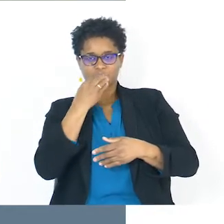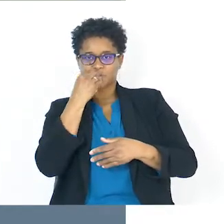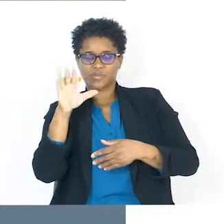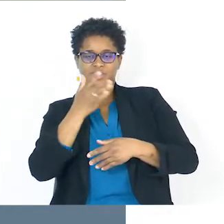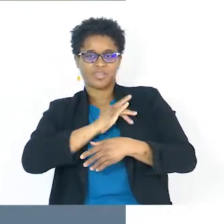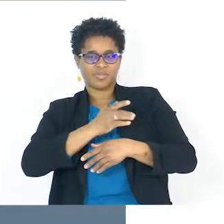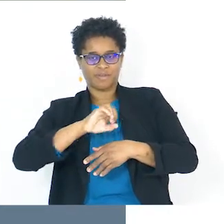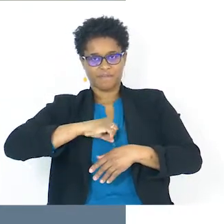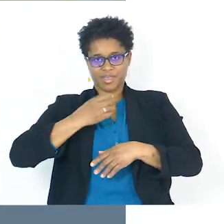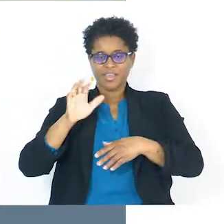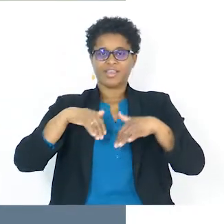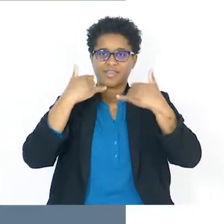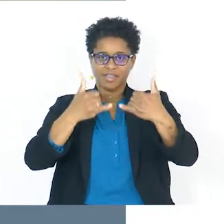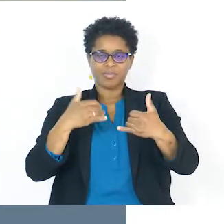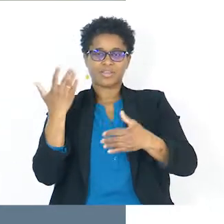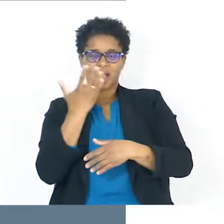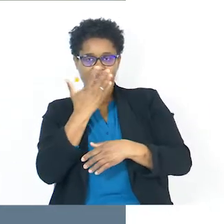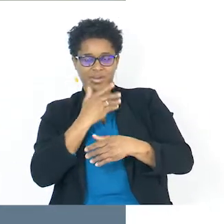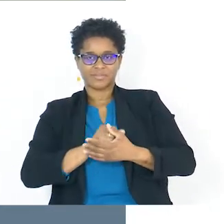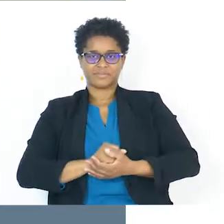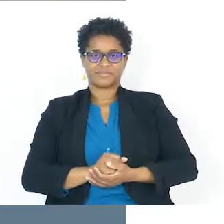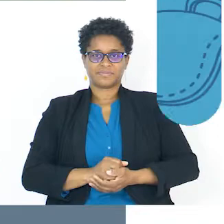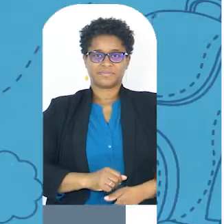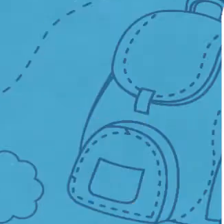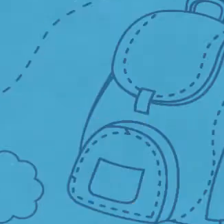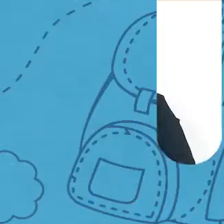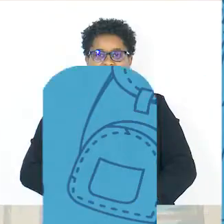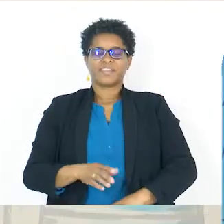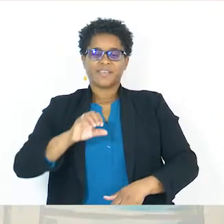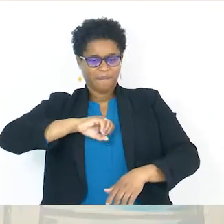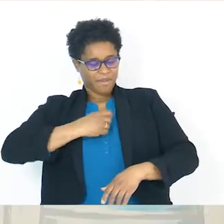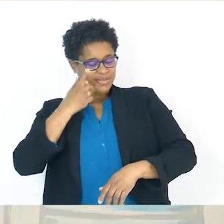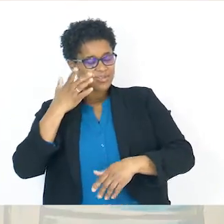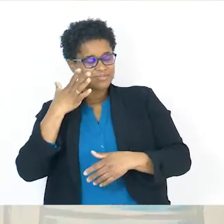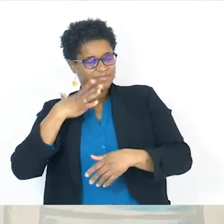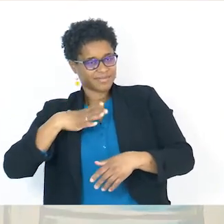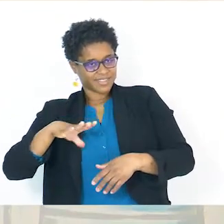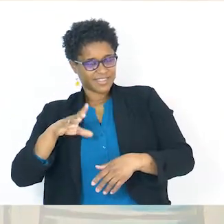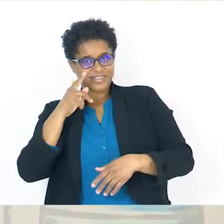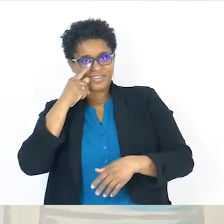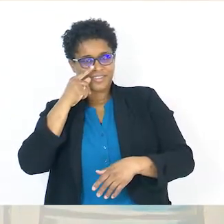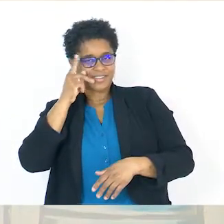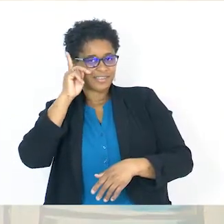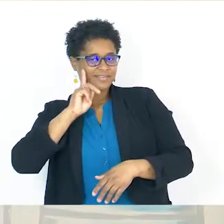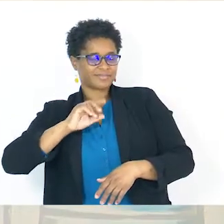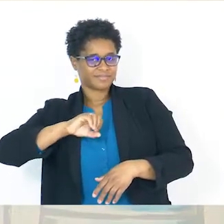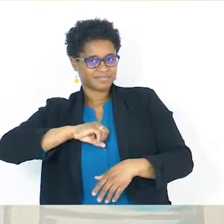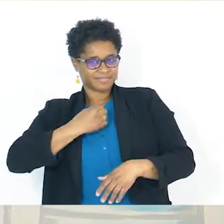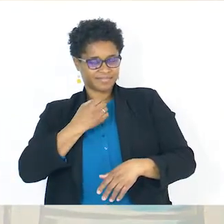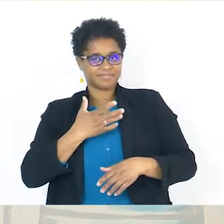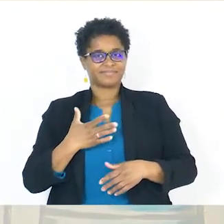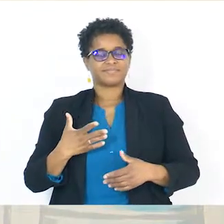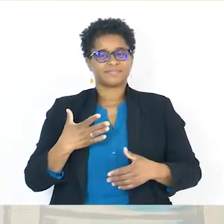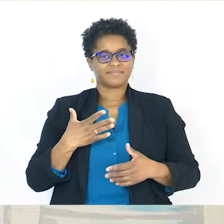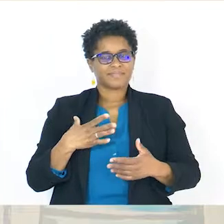Um beijo, meus amores, e até a nossa próxima aula. Meus queridos e minhas queridas, acabaram de assistir o